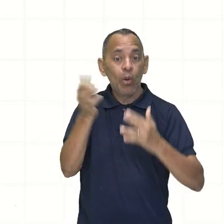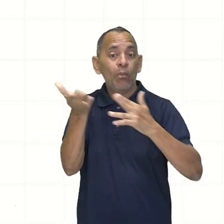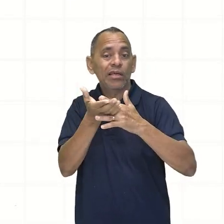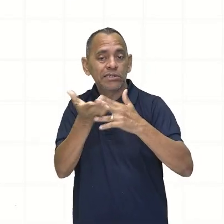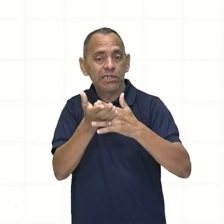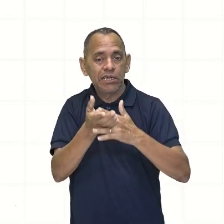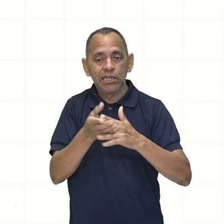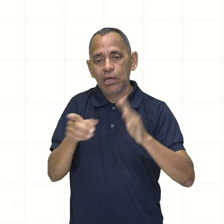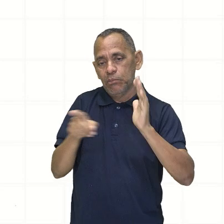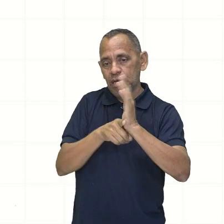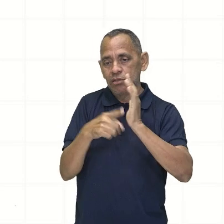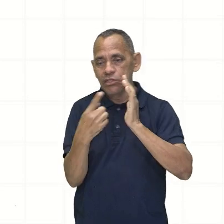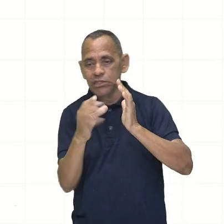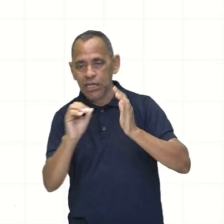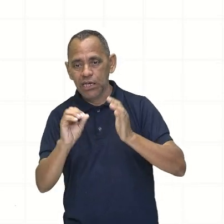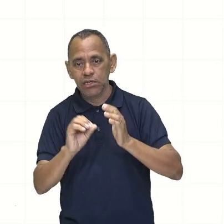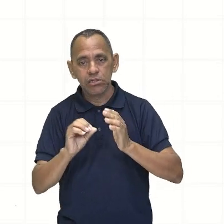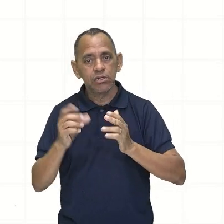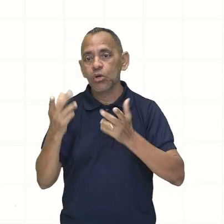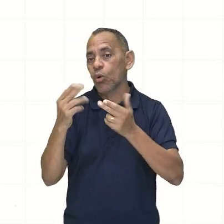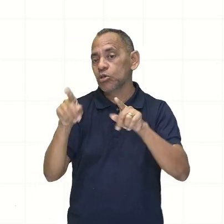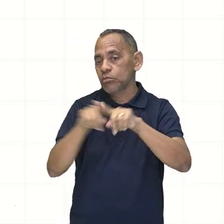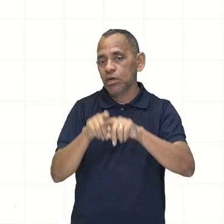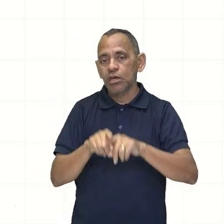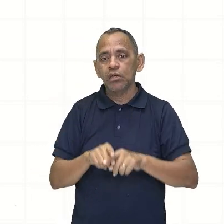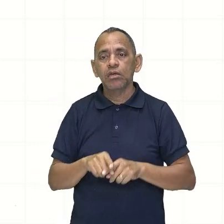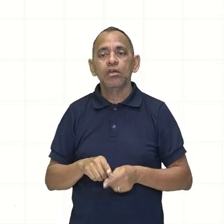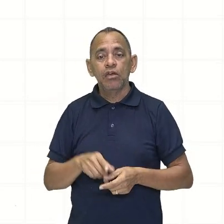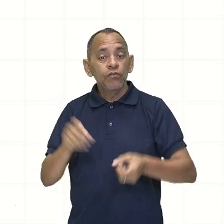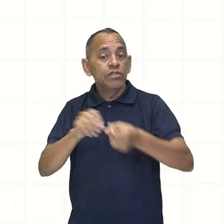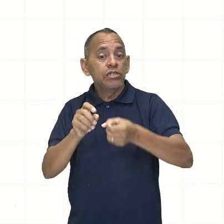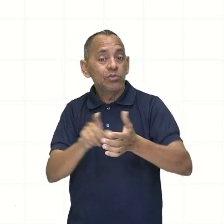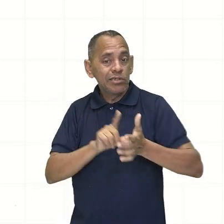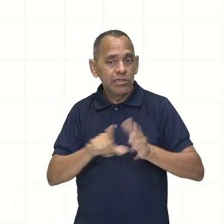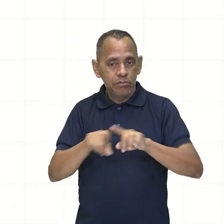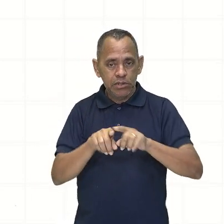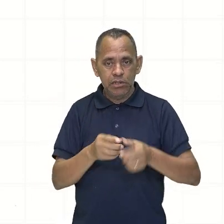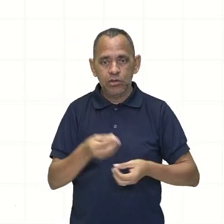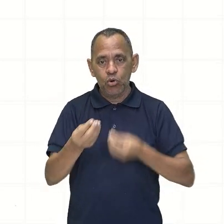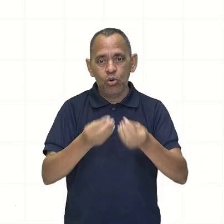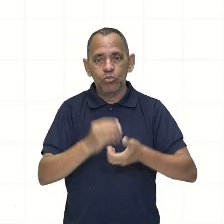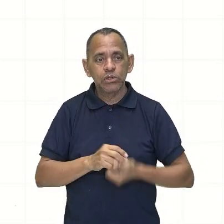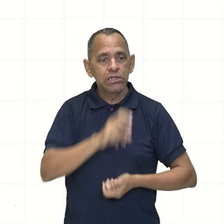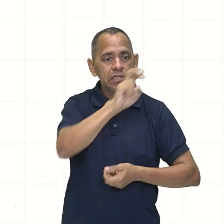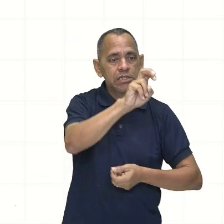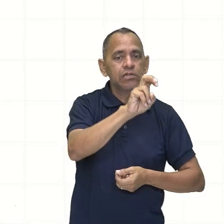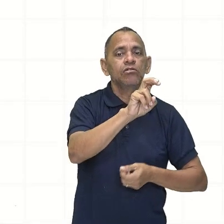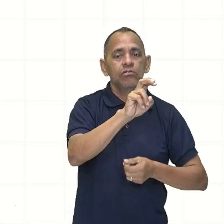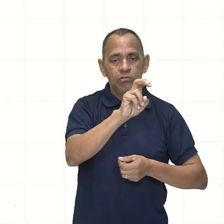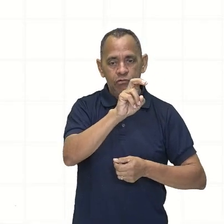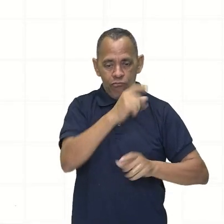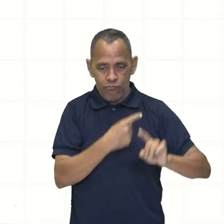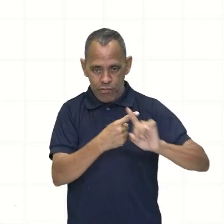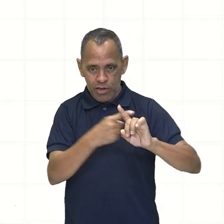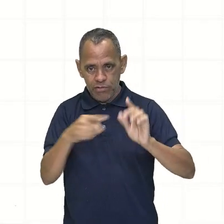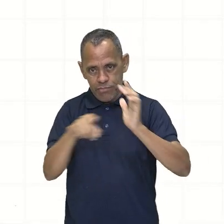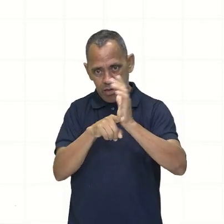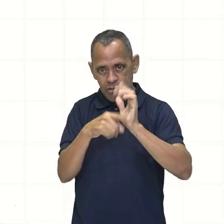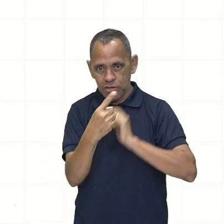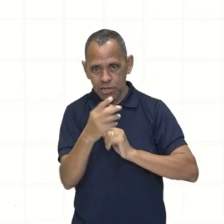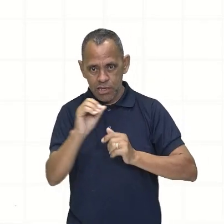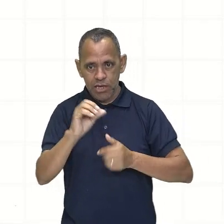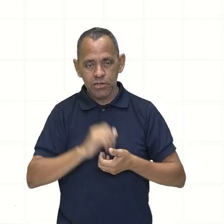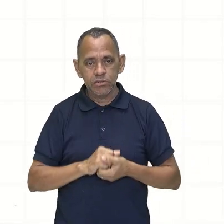mesmo jeito que a gente acabou de fazer lá em cima. É 5 vezes o menos 10. Né? Então, eu vou fazer o menos